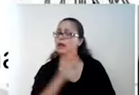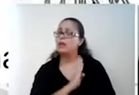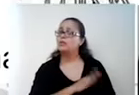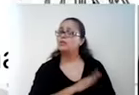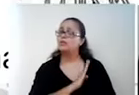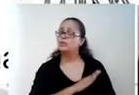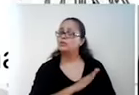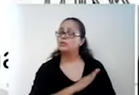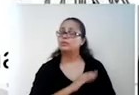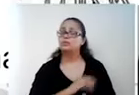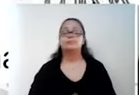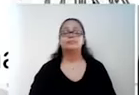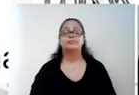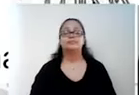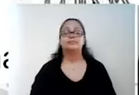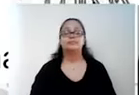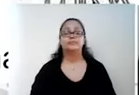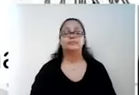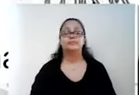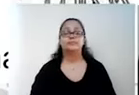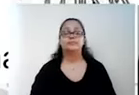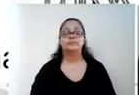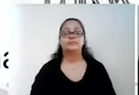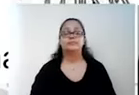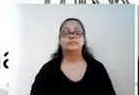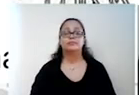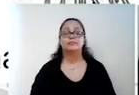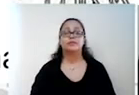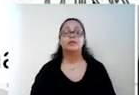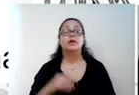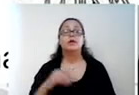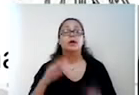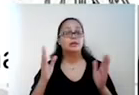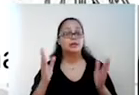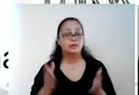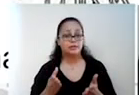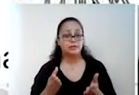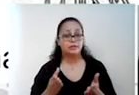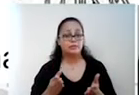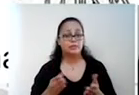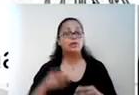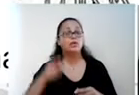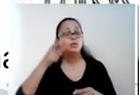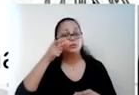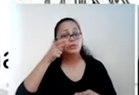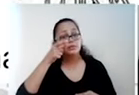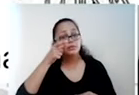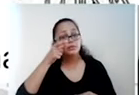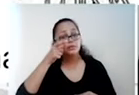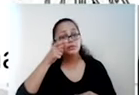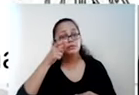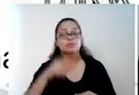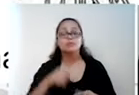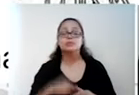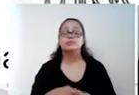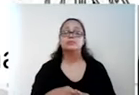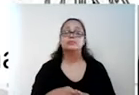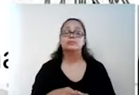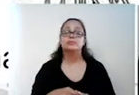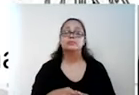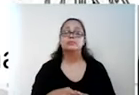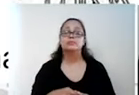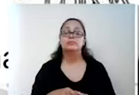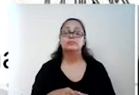à esquerda. Na figura da direita, estamos observando um prótalo, no esquema. Nesse esquema, nós observamos